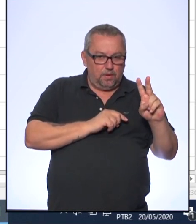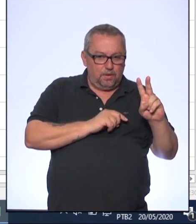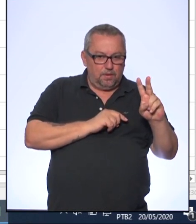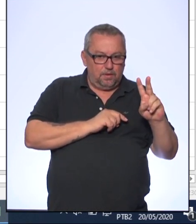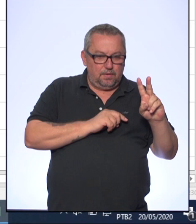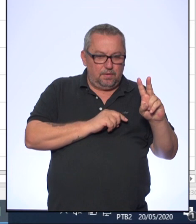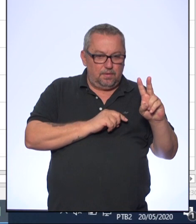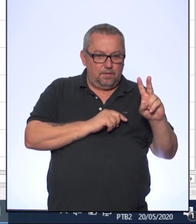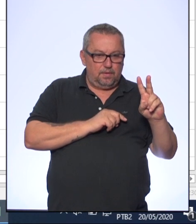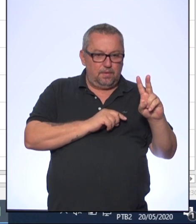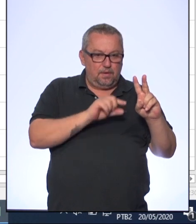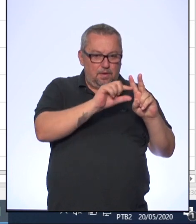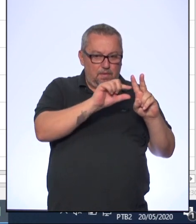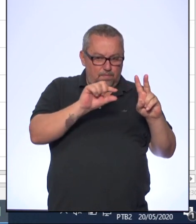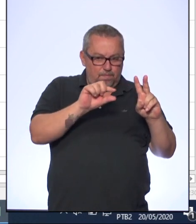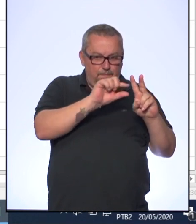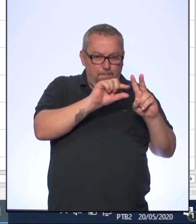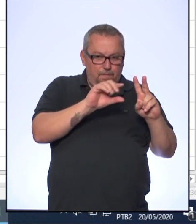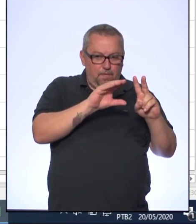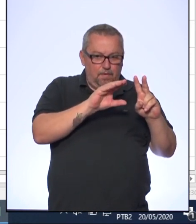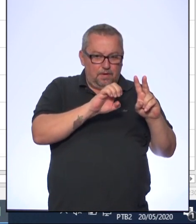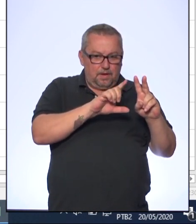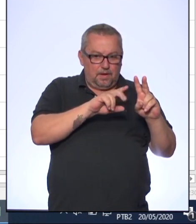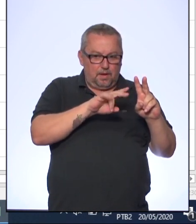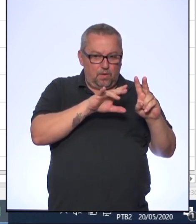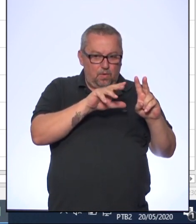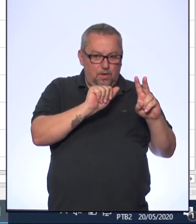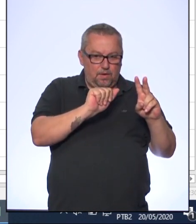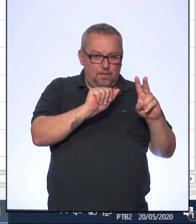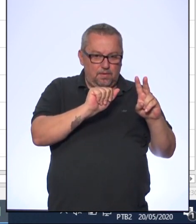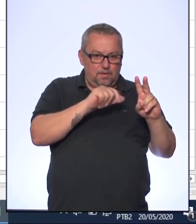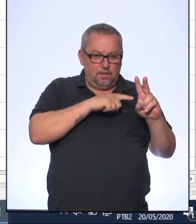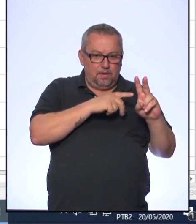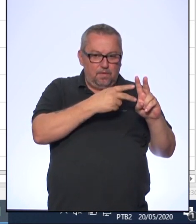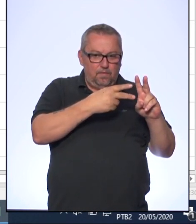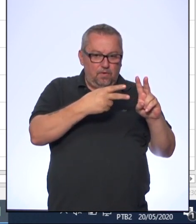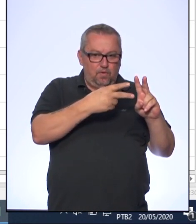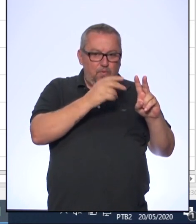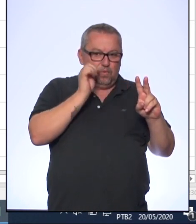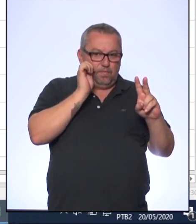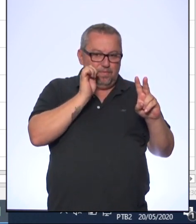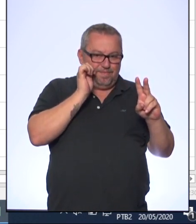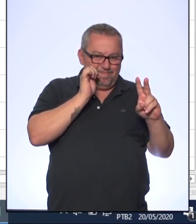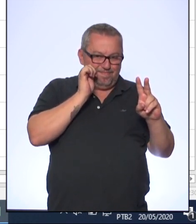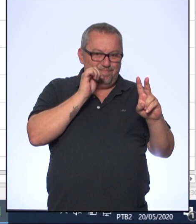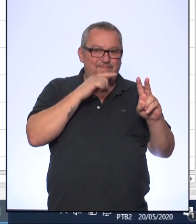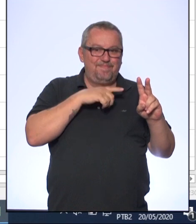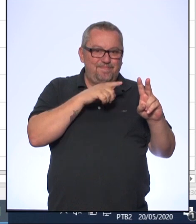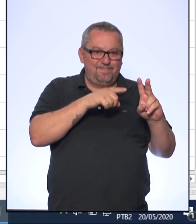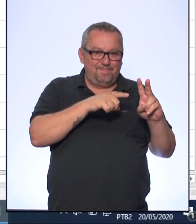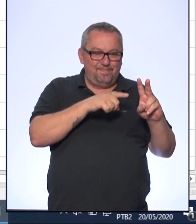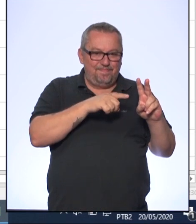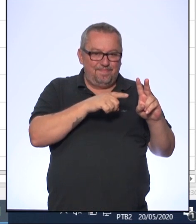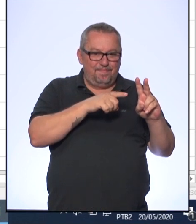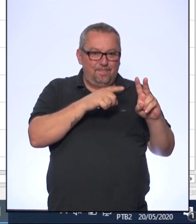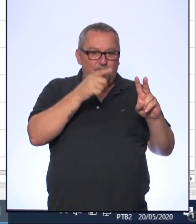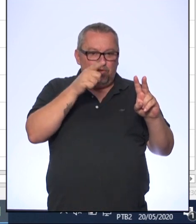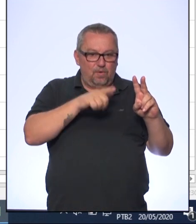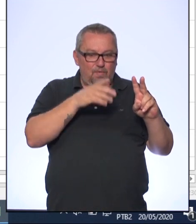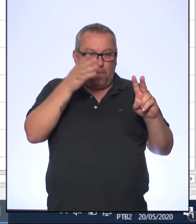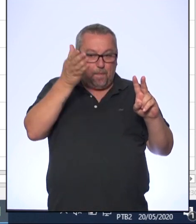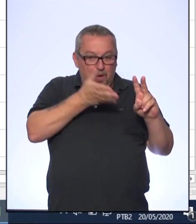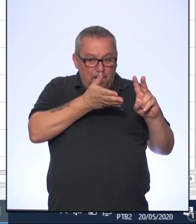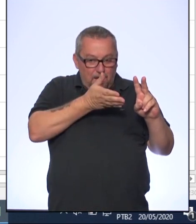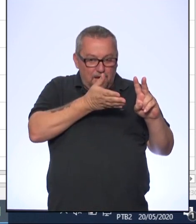é uma célula aí que está as 22 meninas, né, que estão dentro dessa sala. De novo, eu ponho